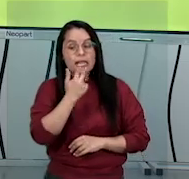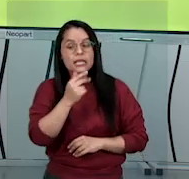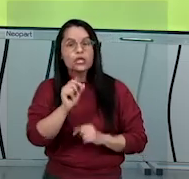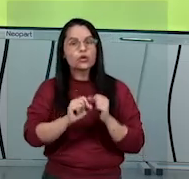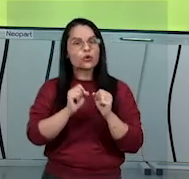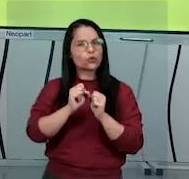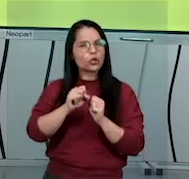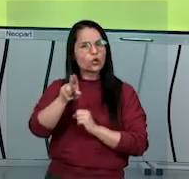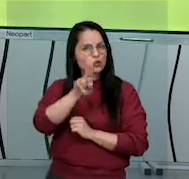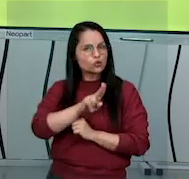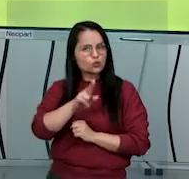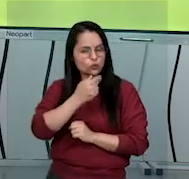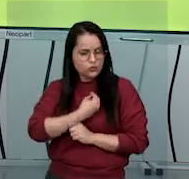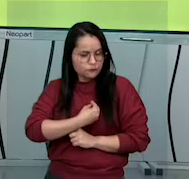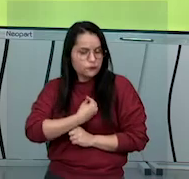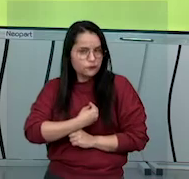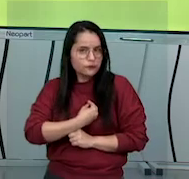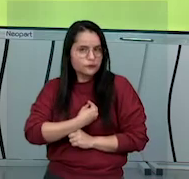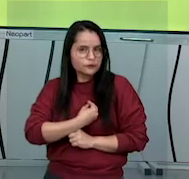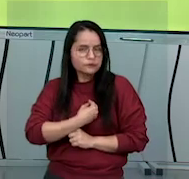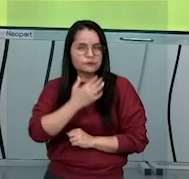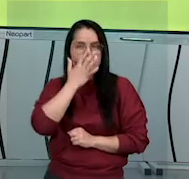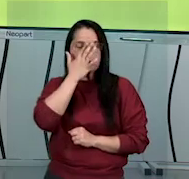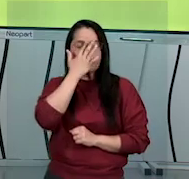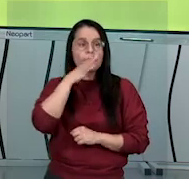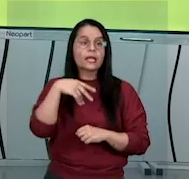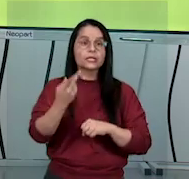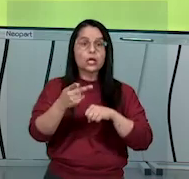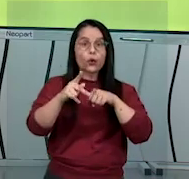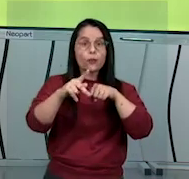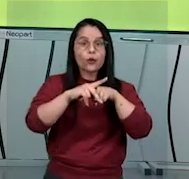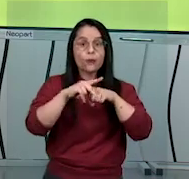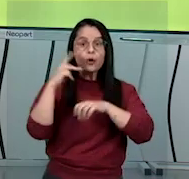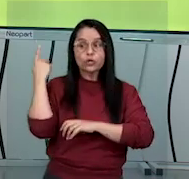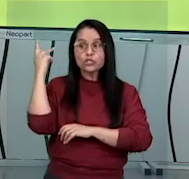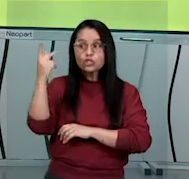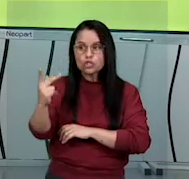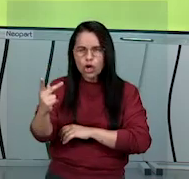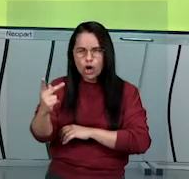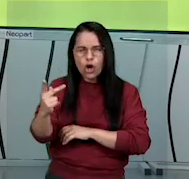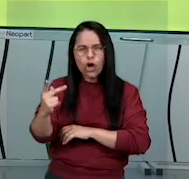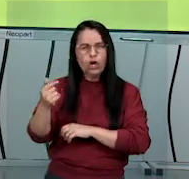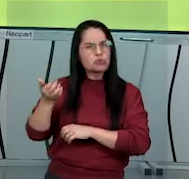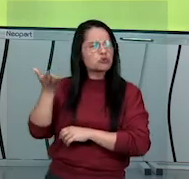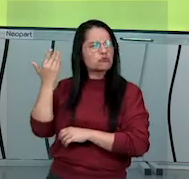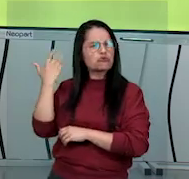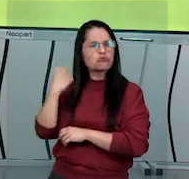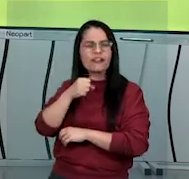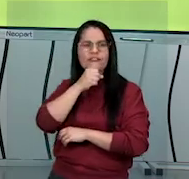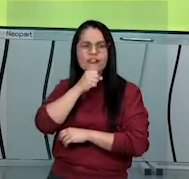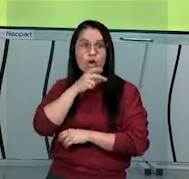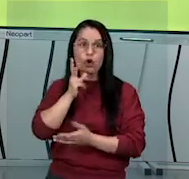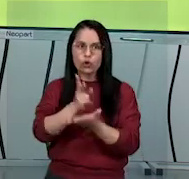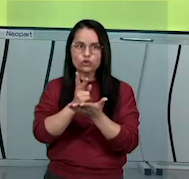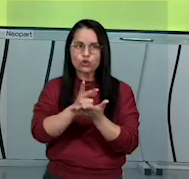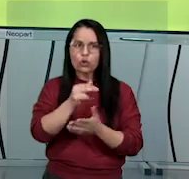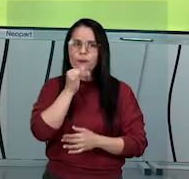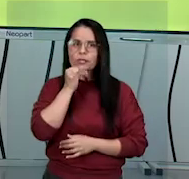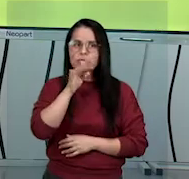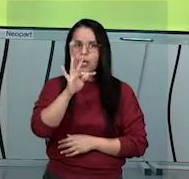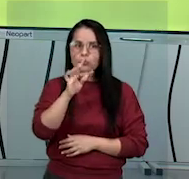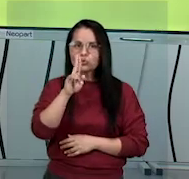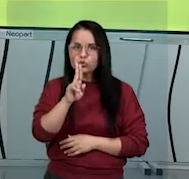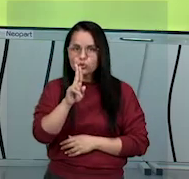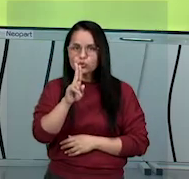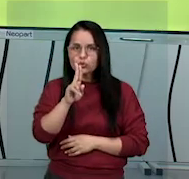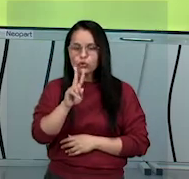é viva, enquanto ela existe, os pronomes históricos continuam também, como o tu e o vós. E eu estou